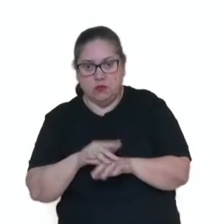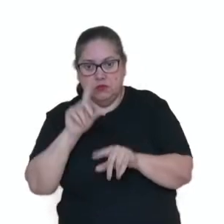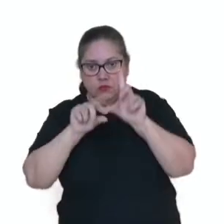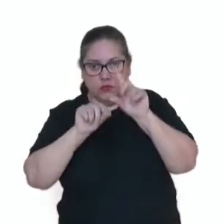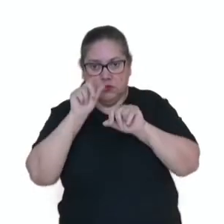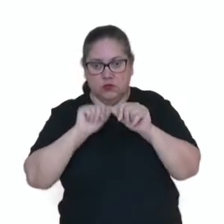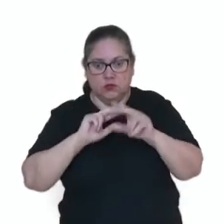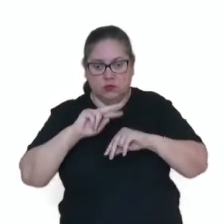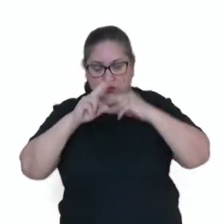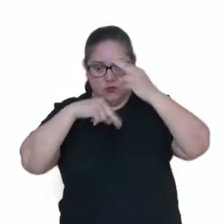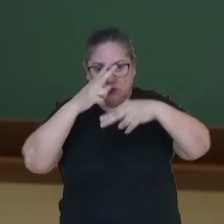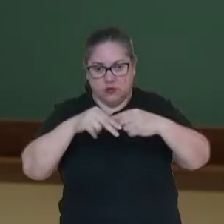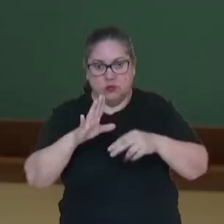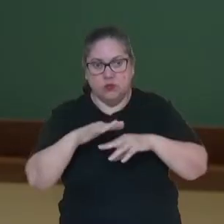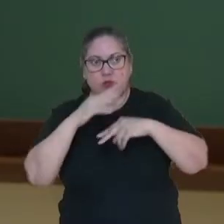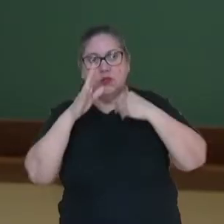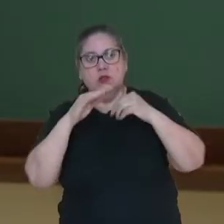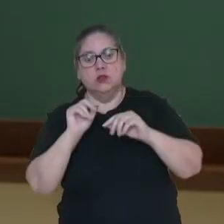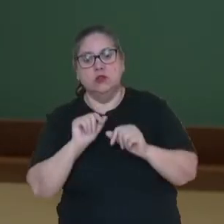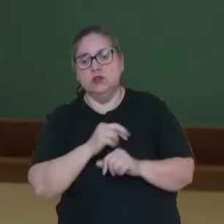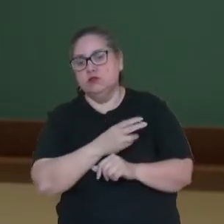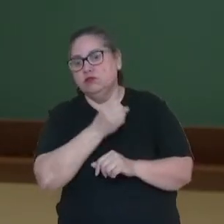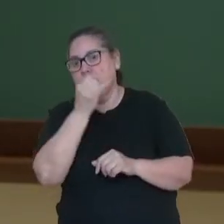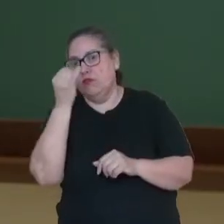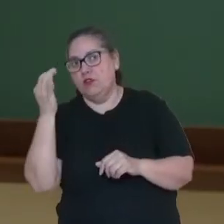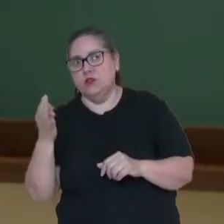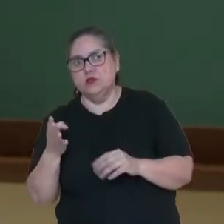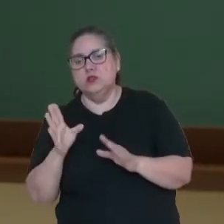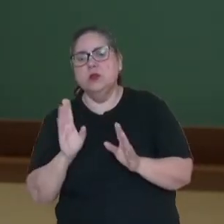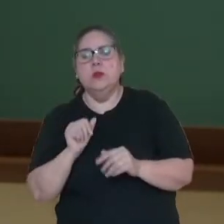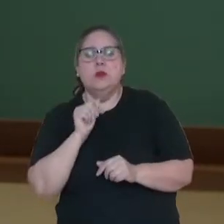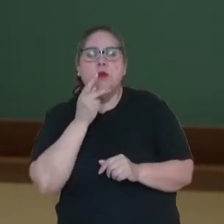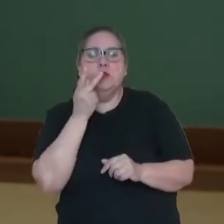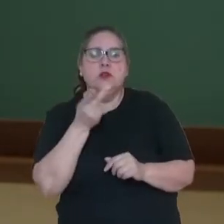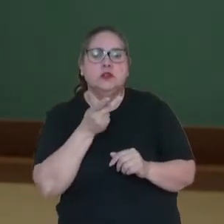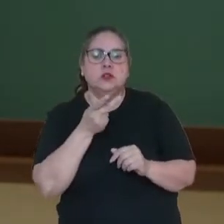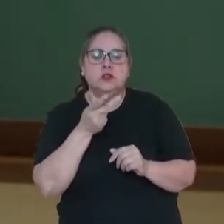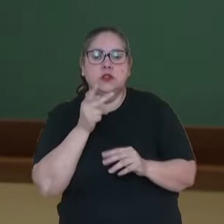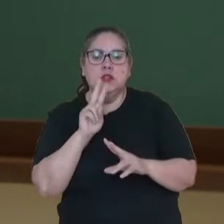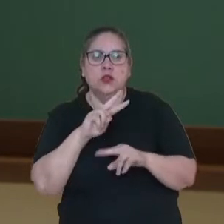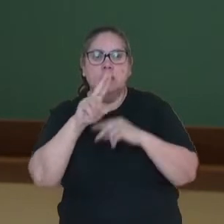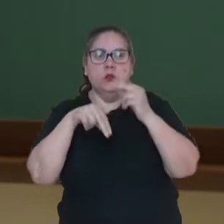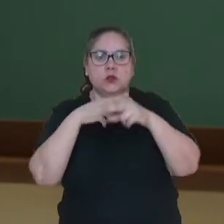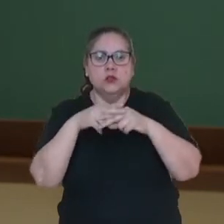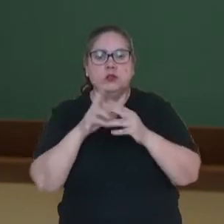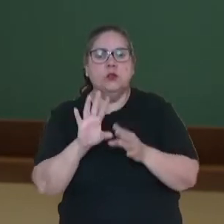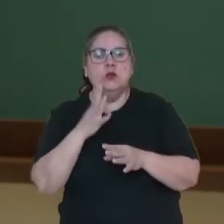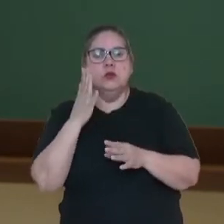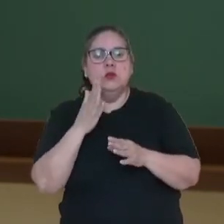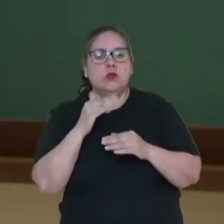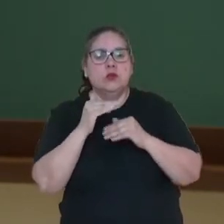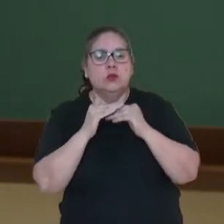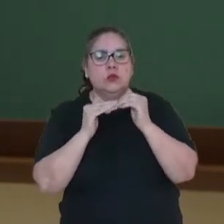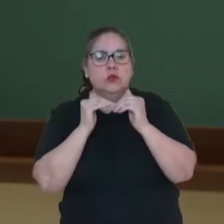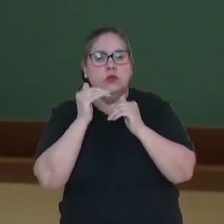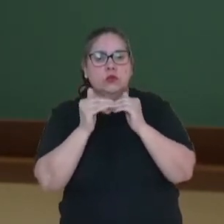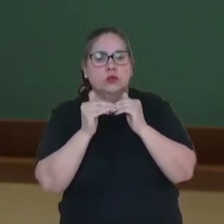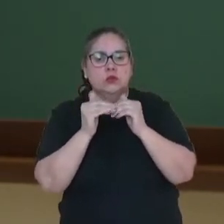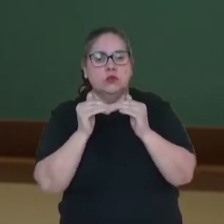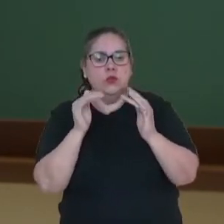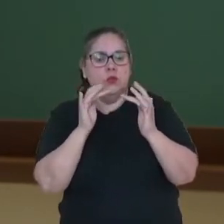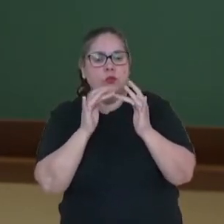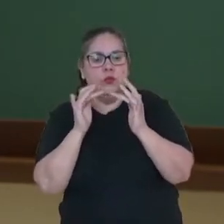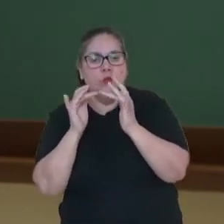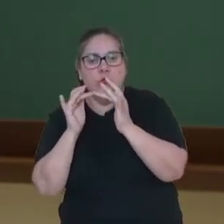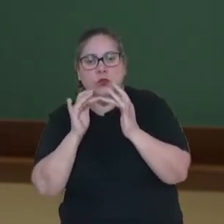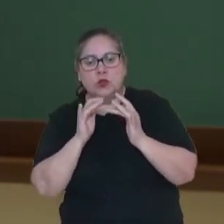estrelinha, cambalhotas, mortais, entre outros. A gente pode dizer que as acrobacias é quando eu começo a